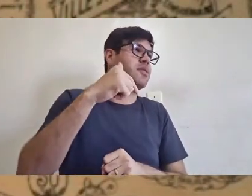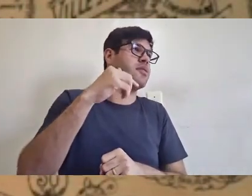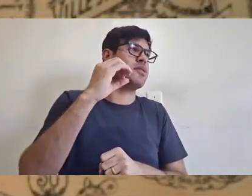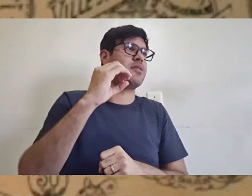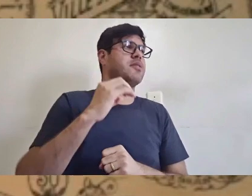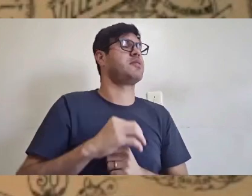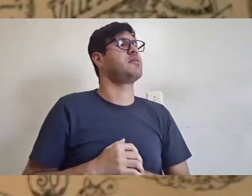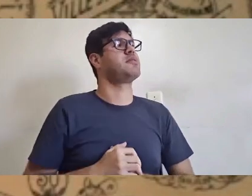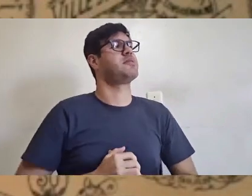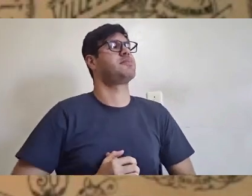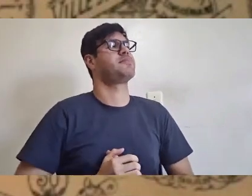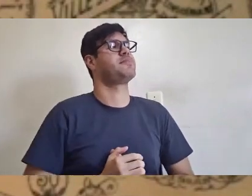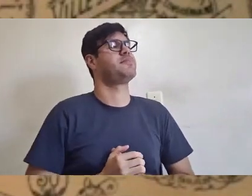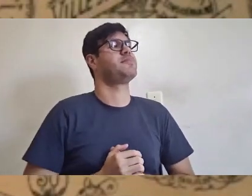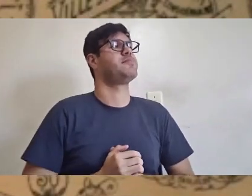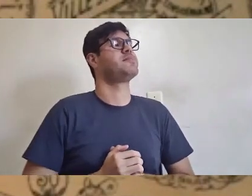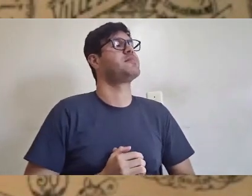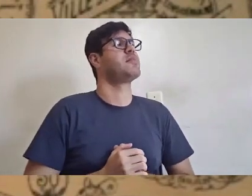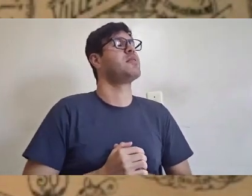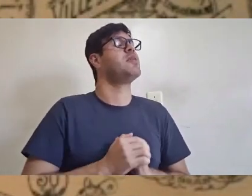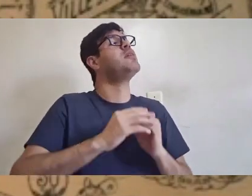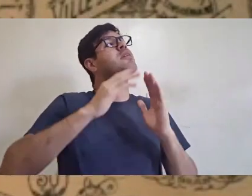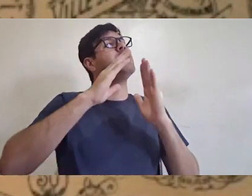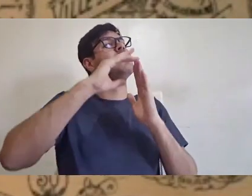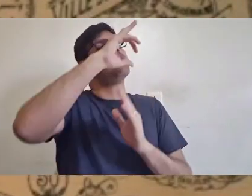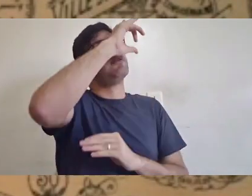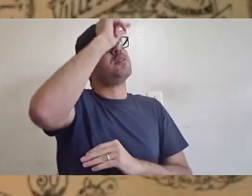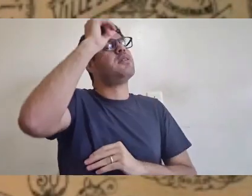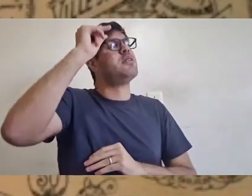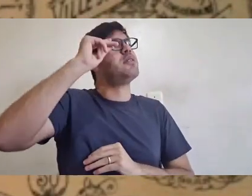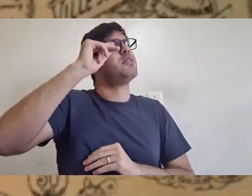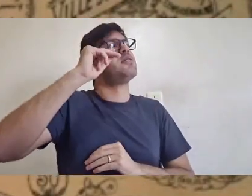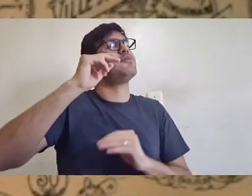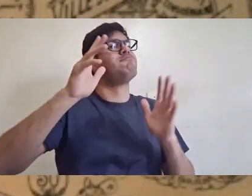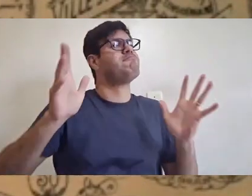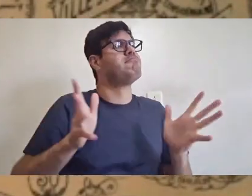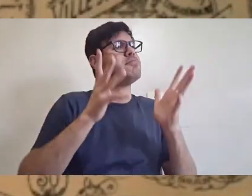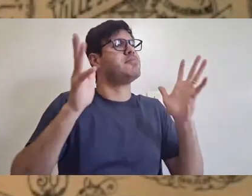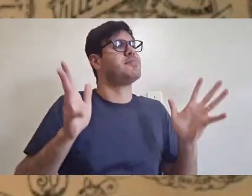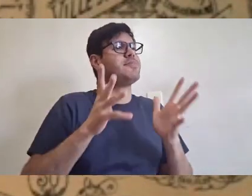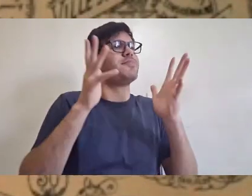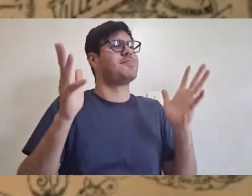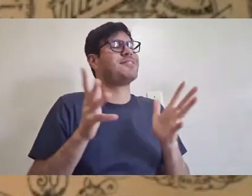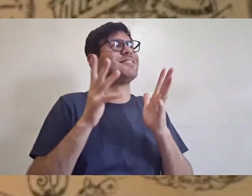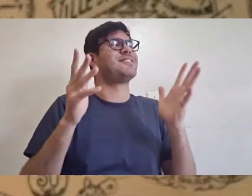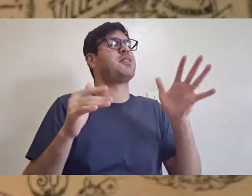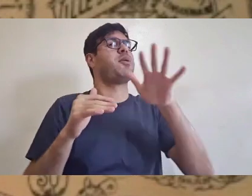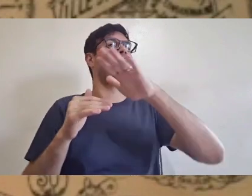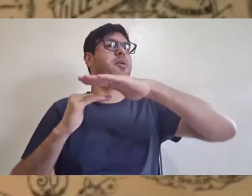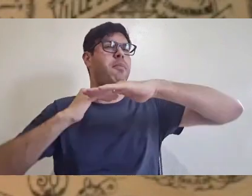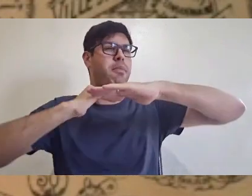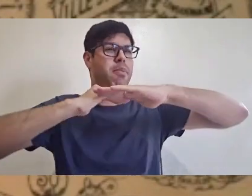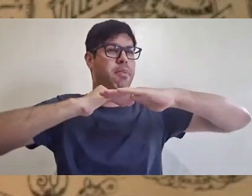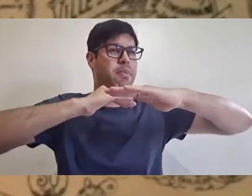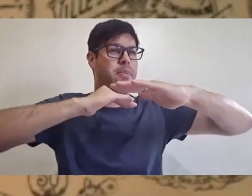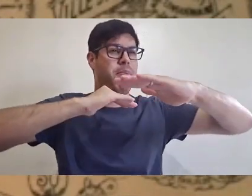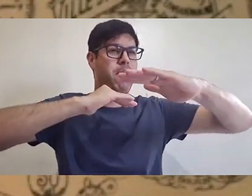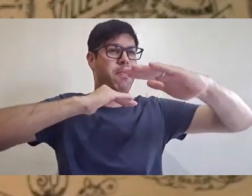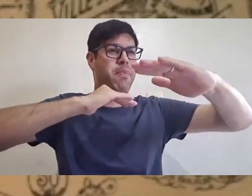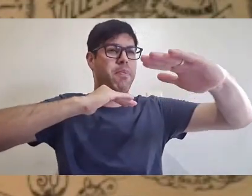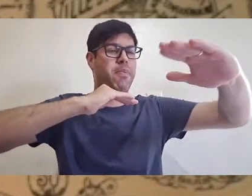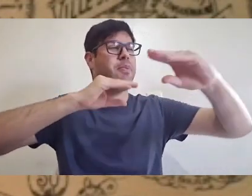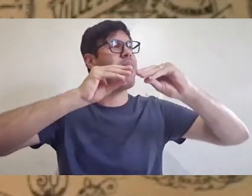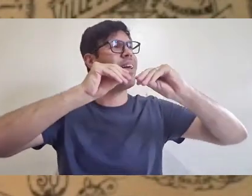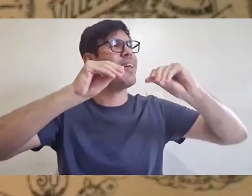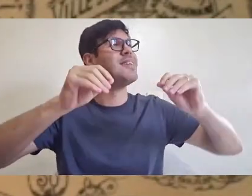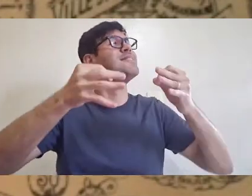bem, entendeu? A prefeitura, a título de incentivo, fez toda a terraplenagem lá, e hoje nós